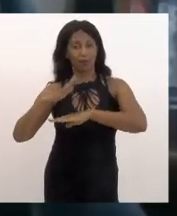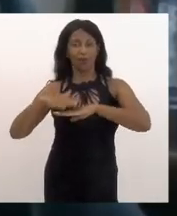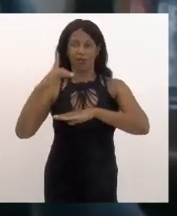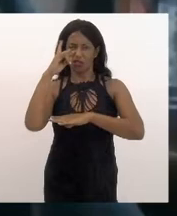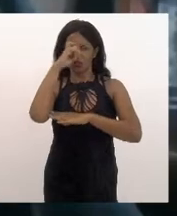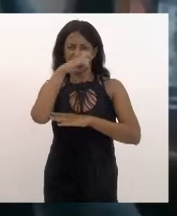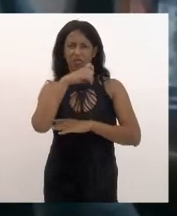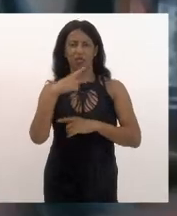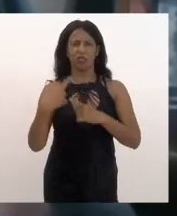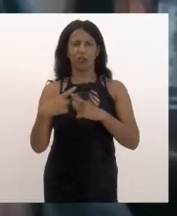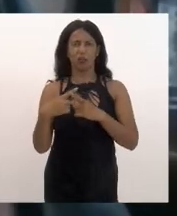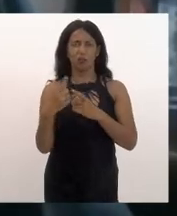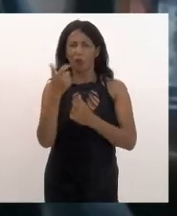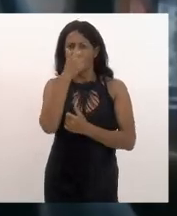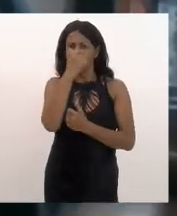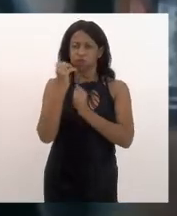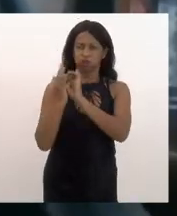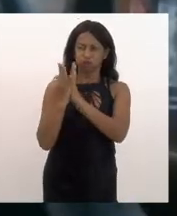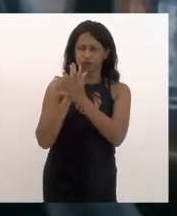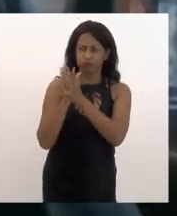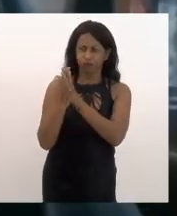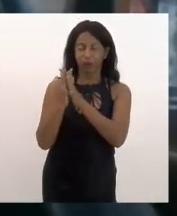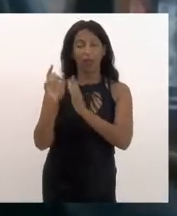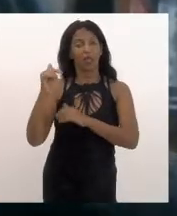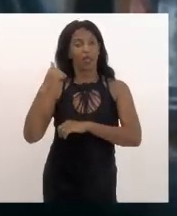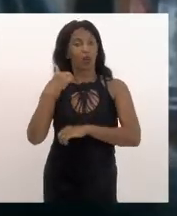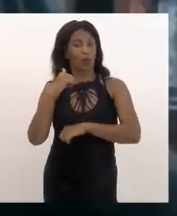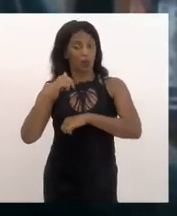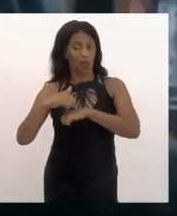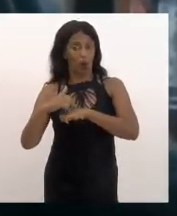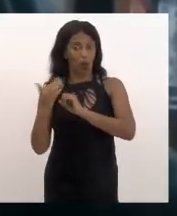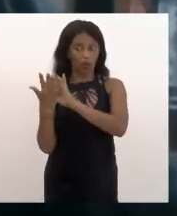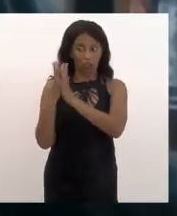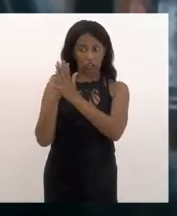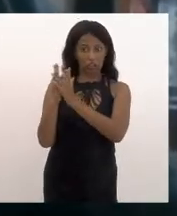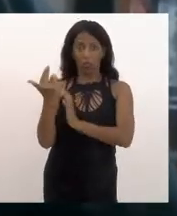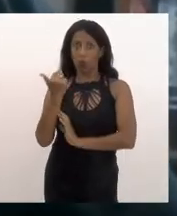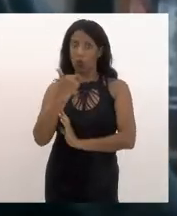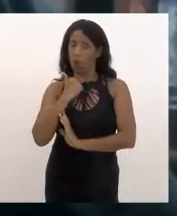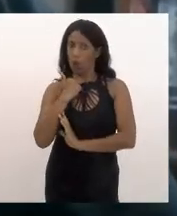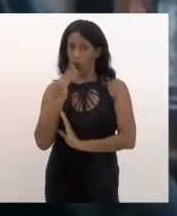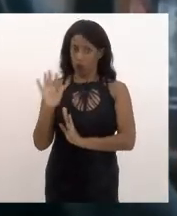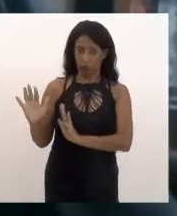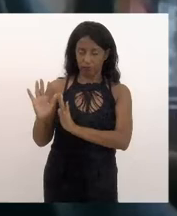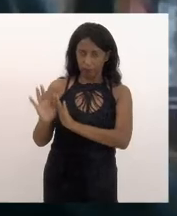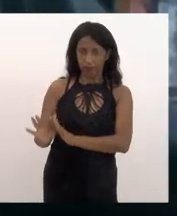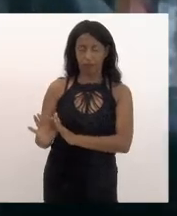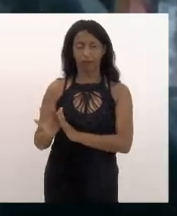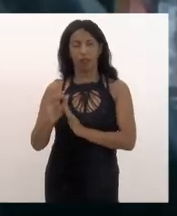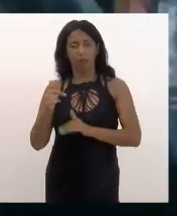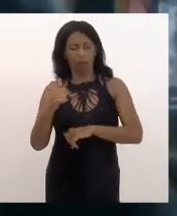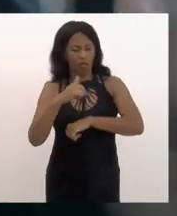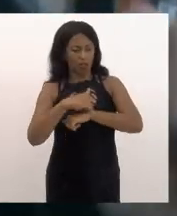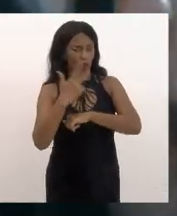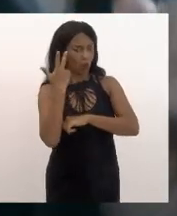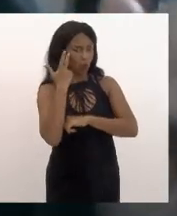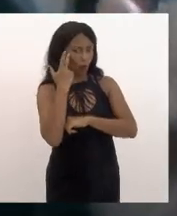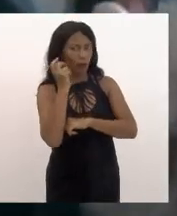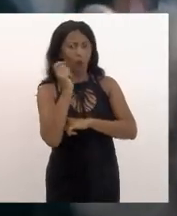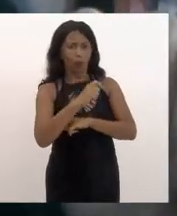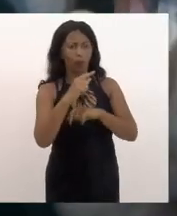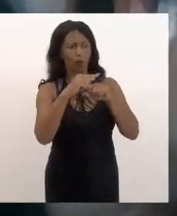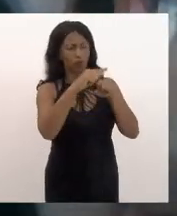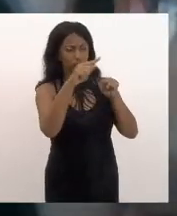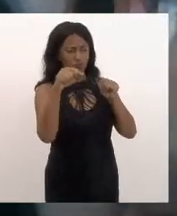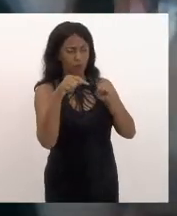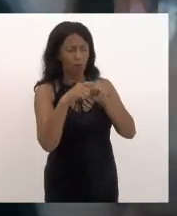com bicicleta. Então, a gente determinou os horários de não pico para poder ter um vagão com bicicleta ou